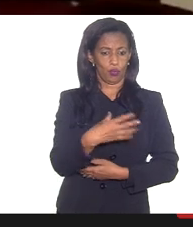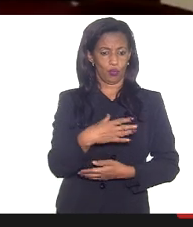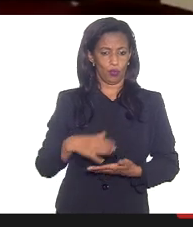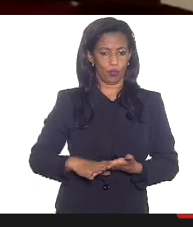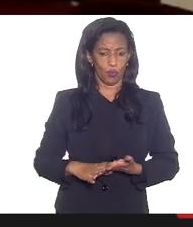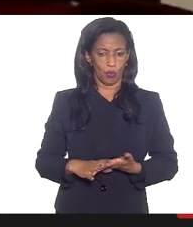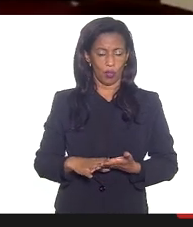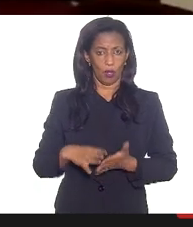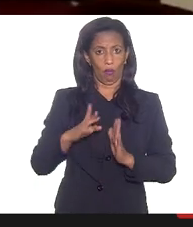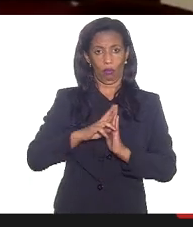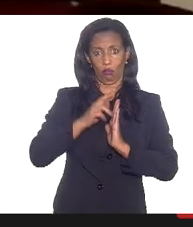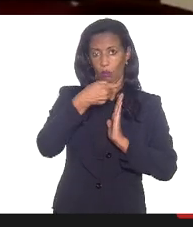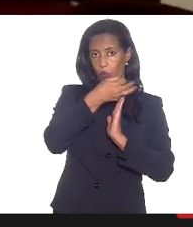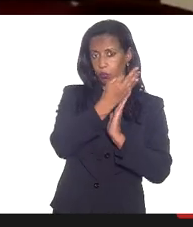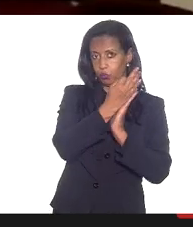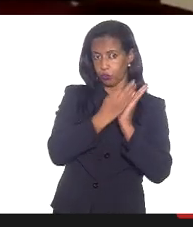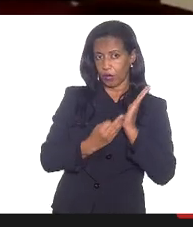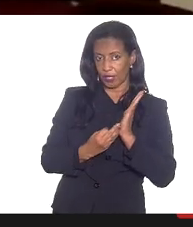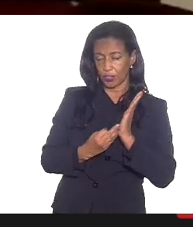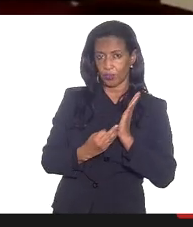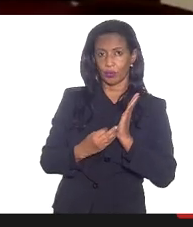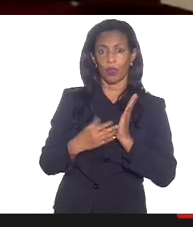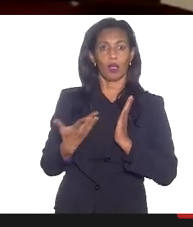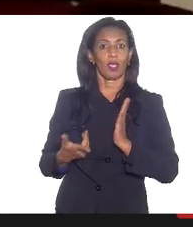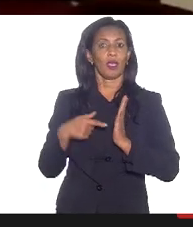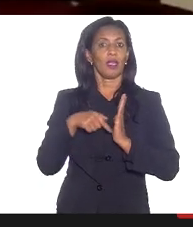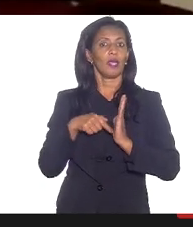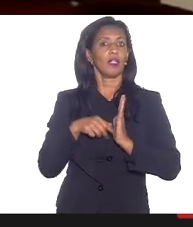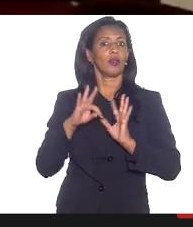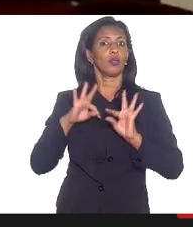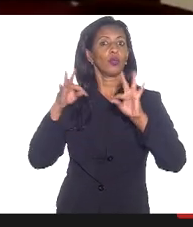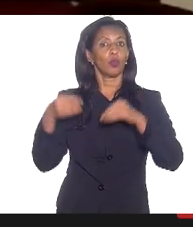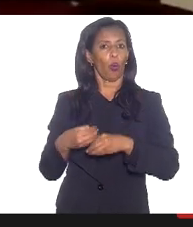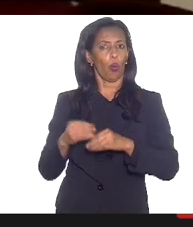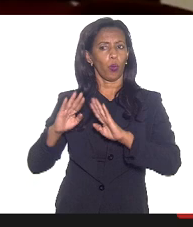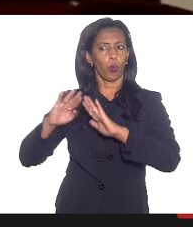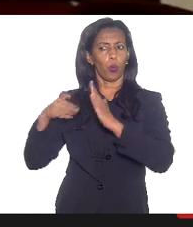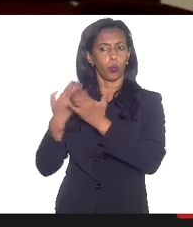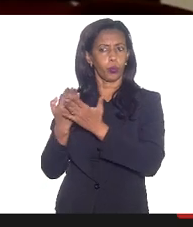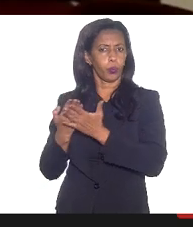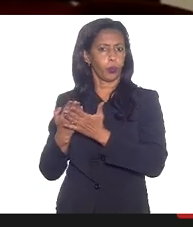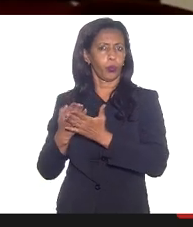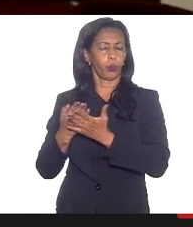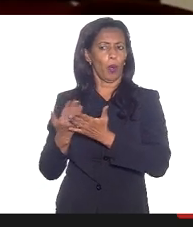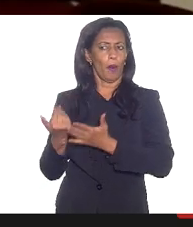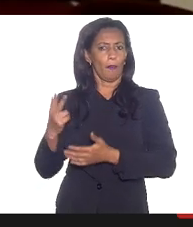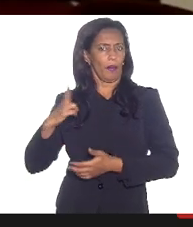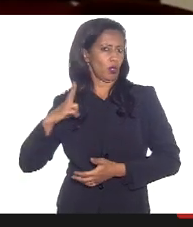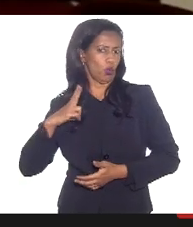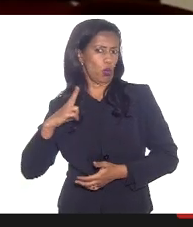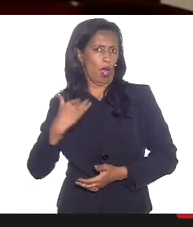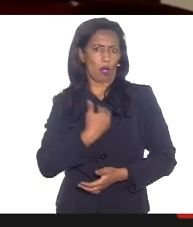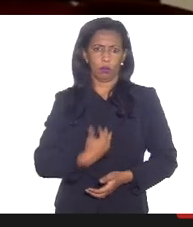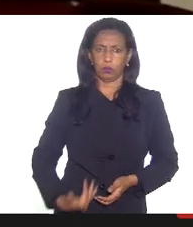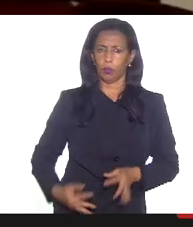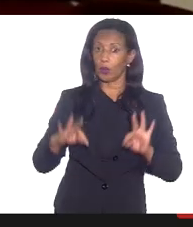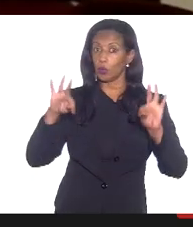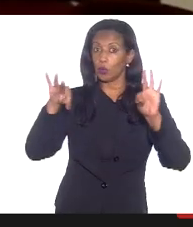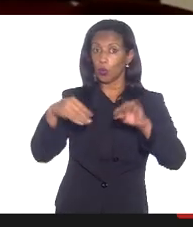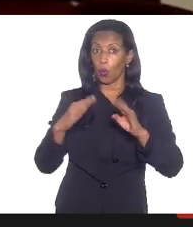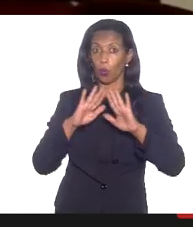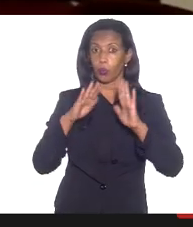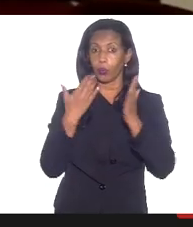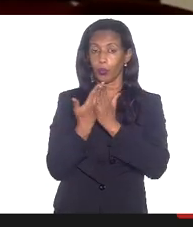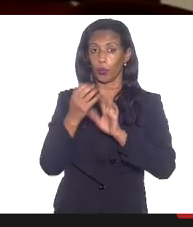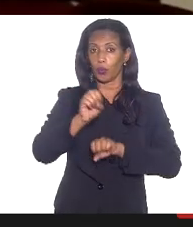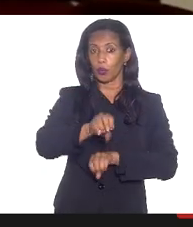uma nova redação, em que todas as redes, né, sejam elas estaduais, particulares, né, todas as redes de